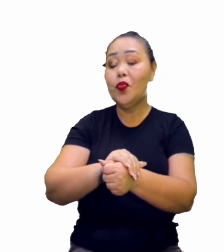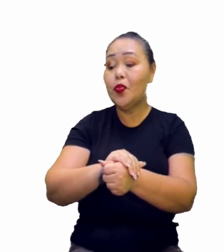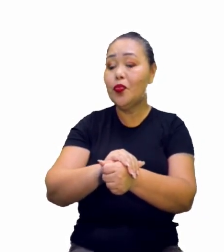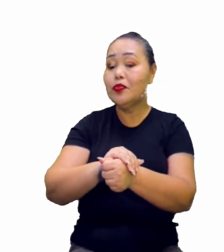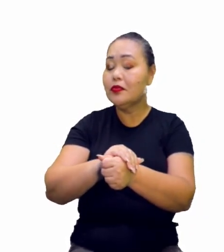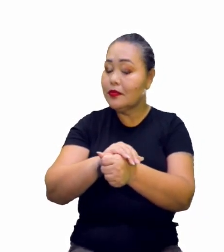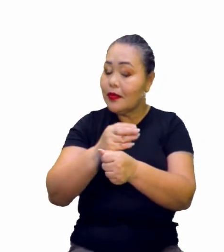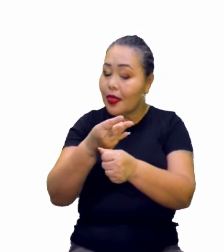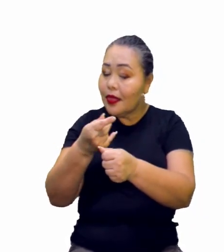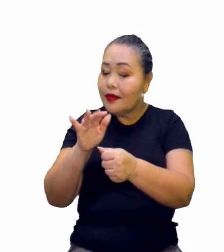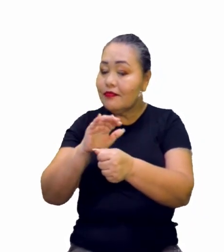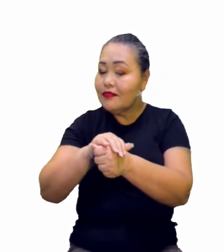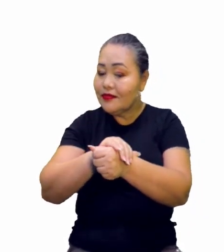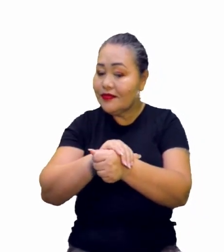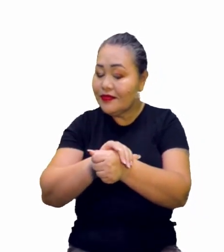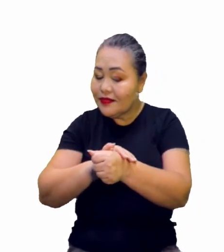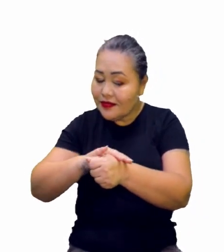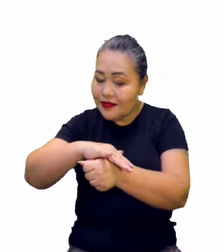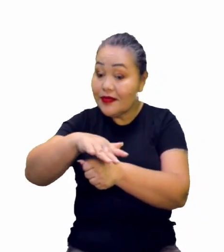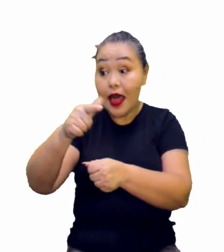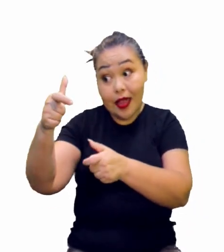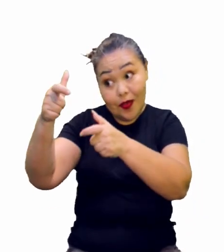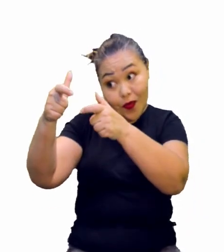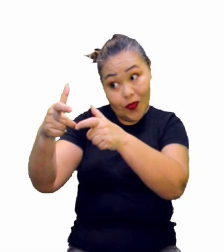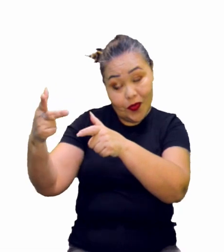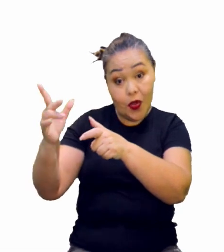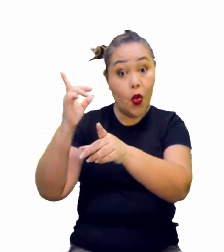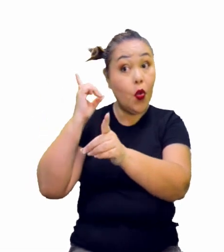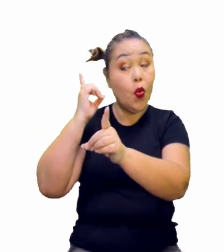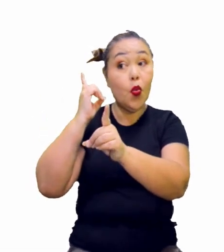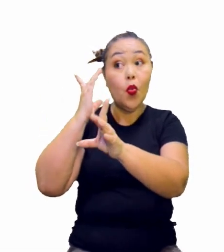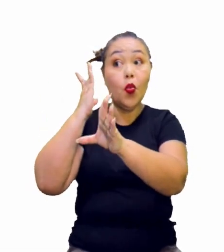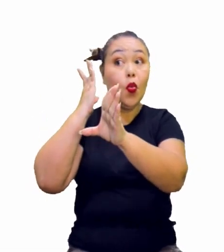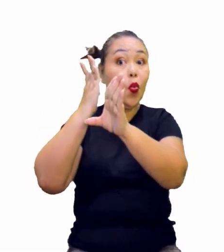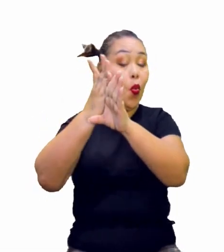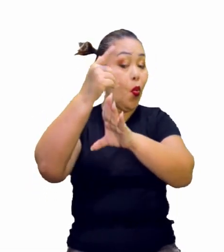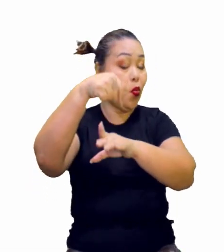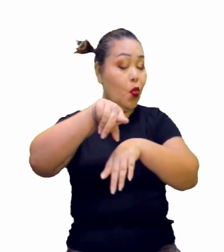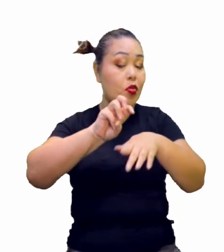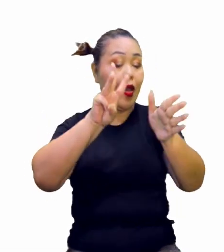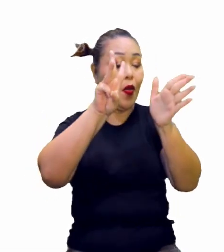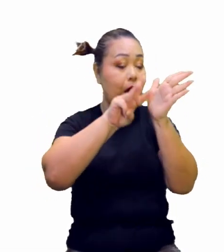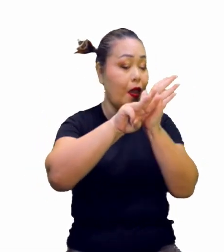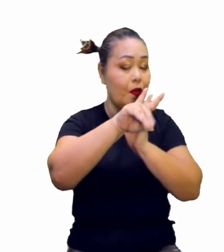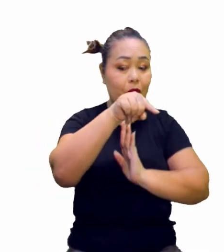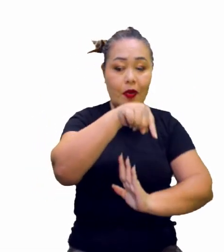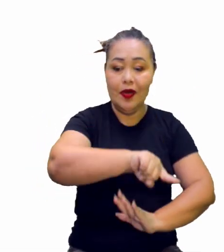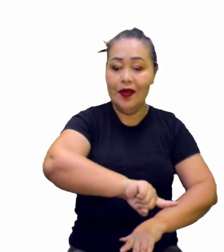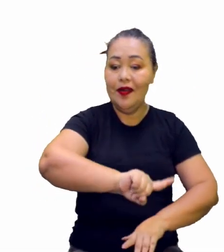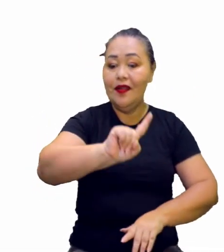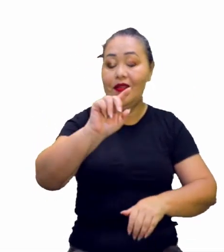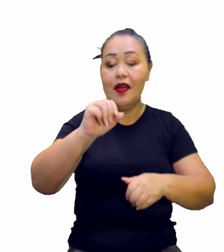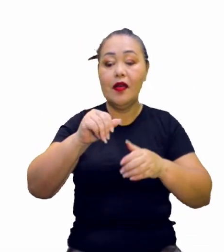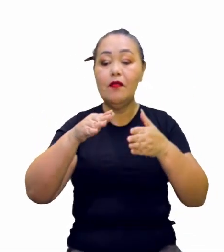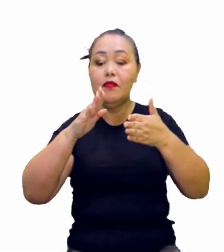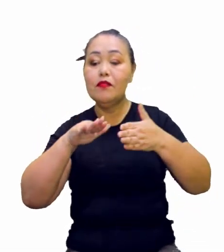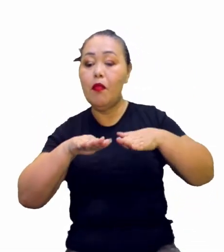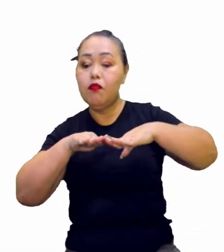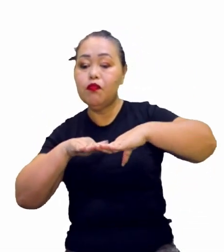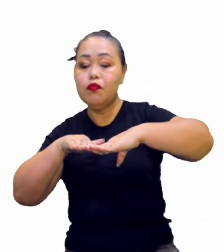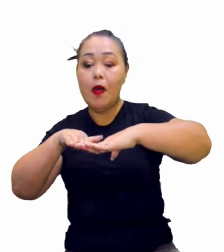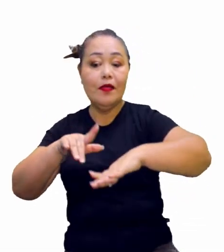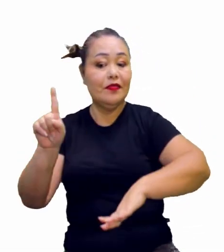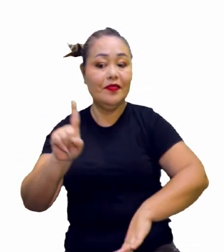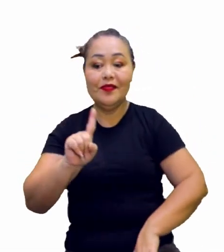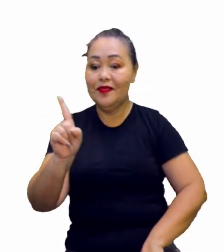espécie daquela região. A gente não encontra tartaruga aqui no Rio Madeira, aqui onde fica a balsa. Não